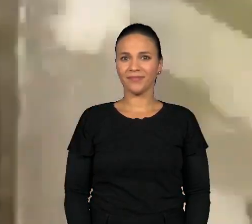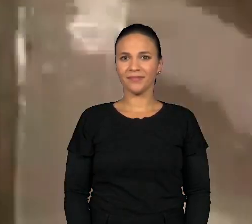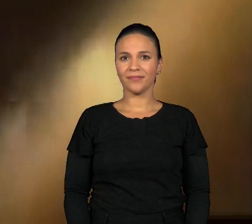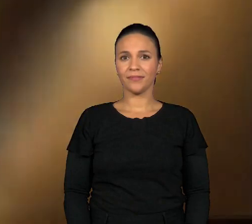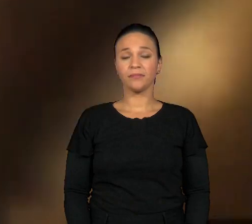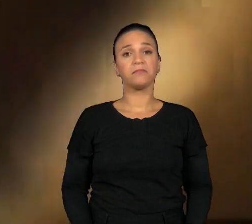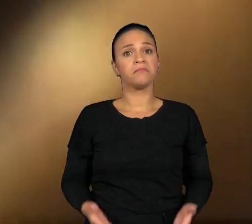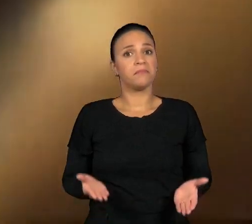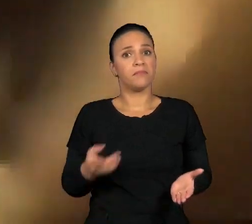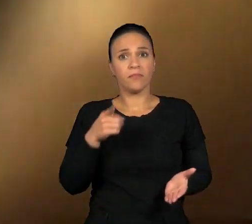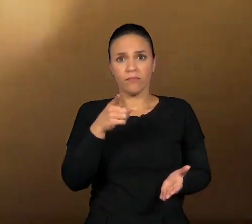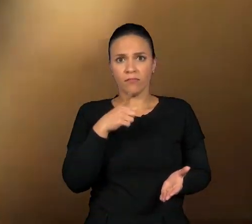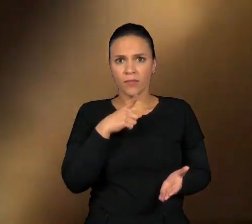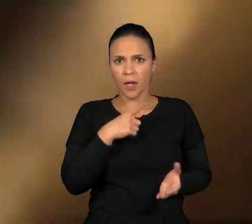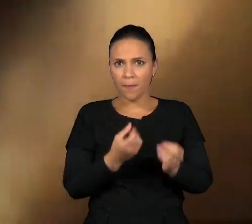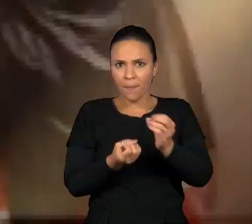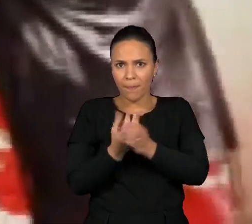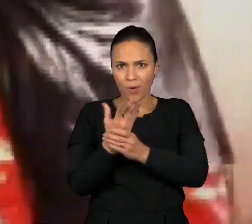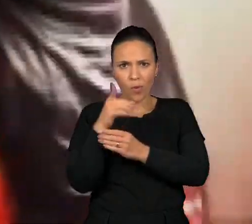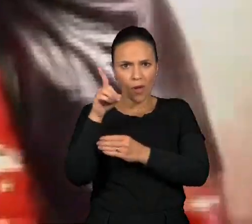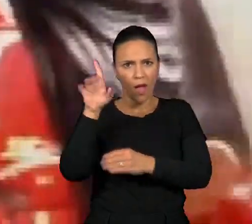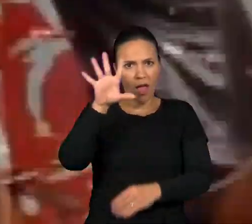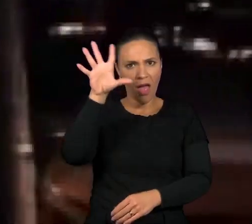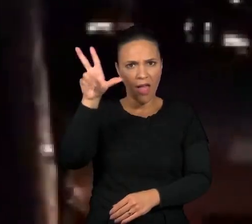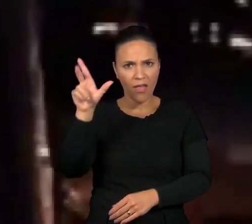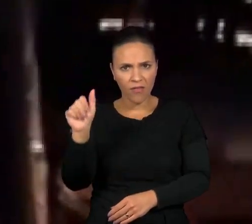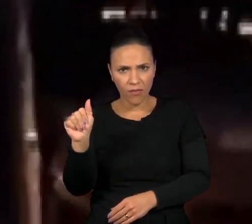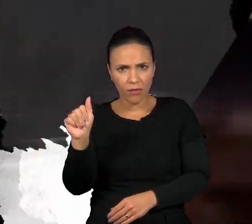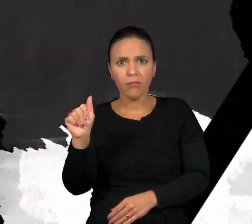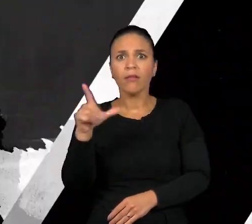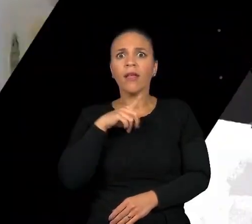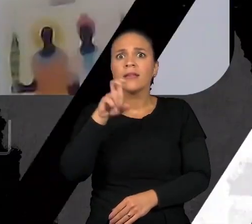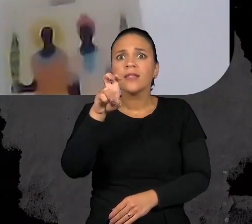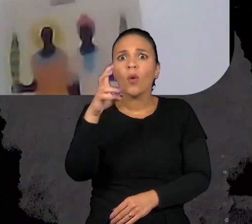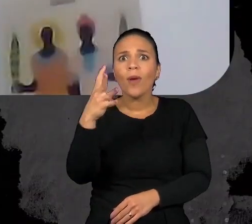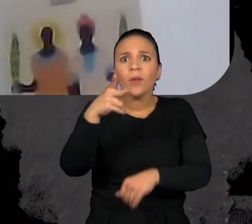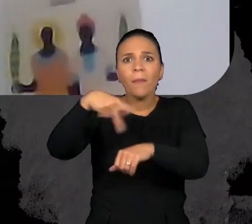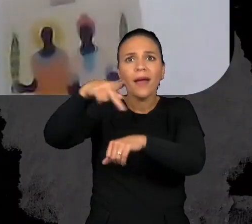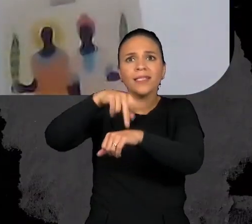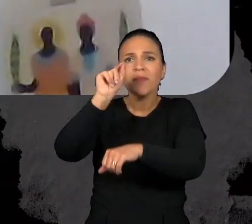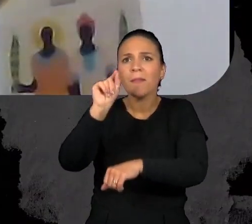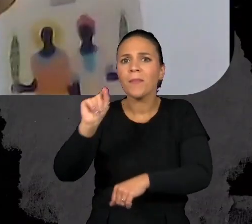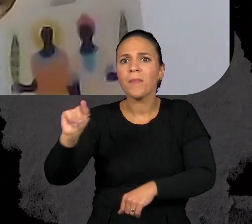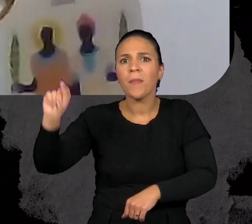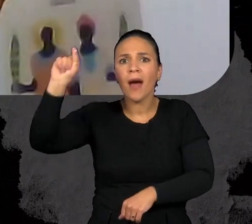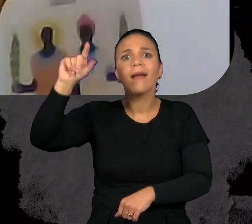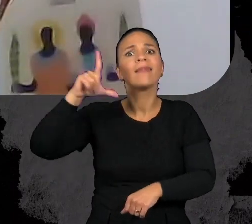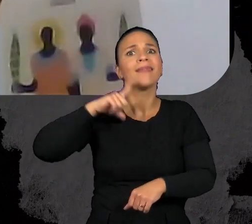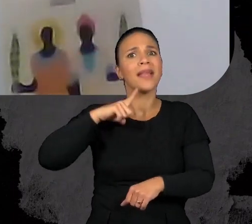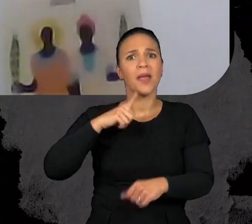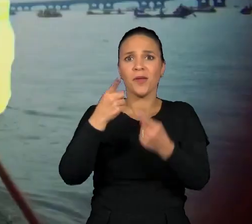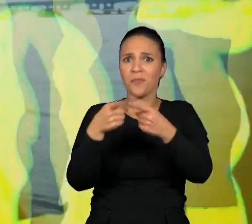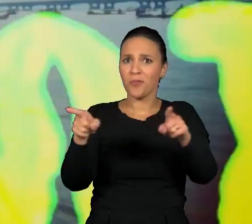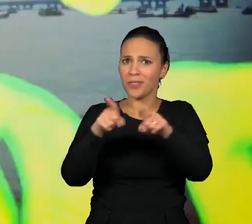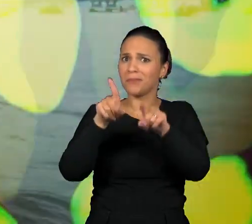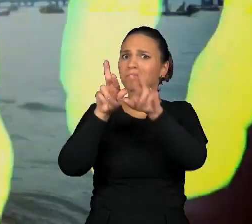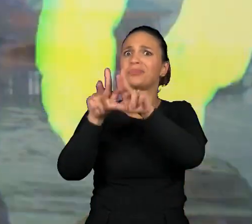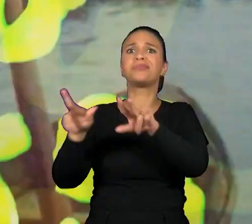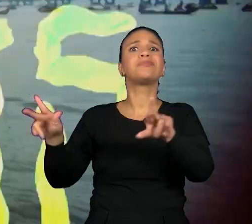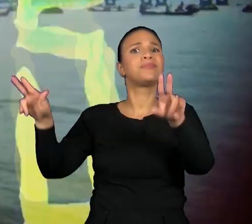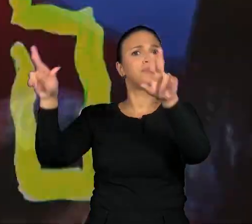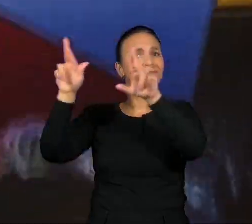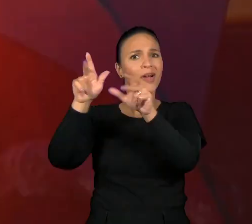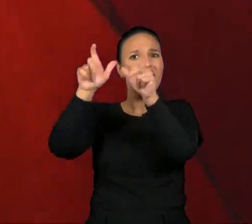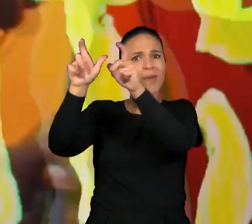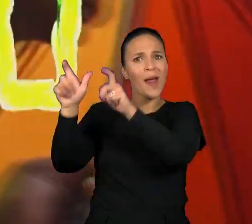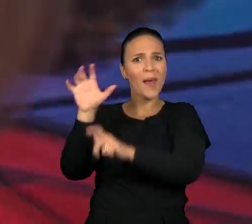Nem tudo que se produz no continente africano, que tem 54 países e sotaques musicais absolutamente distintos de região